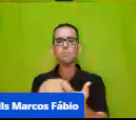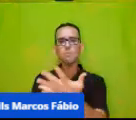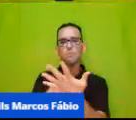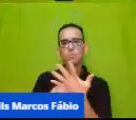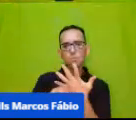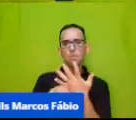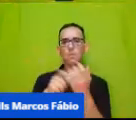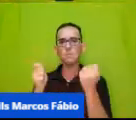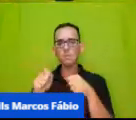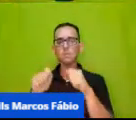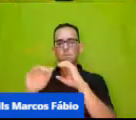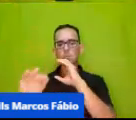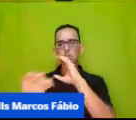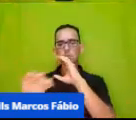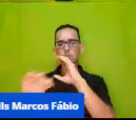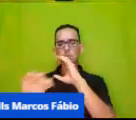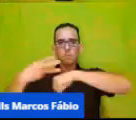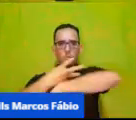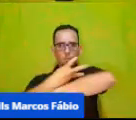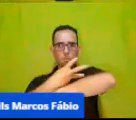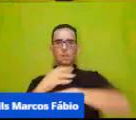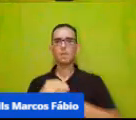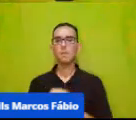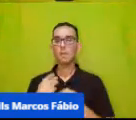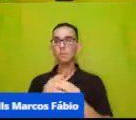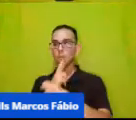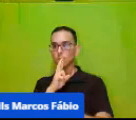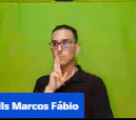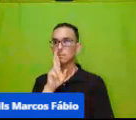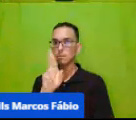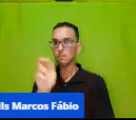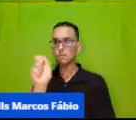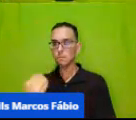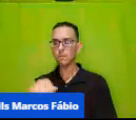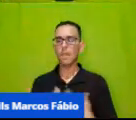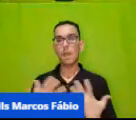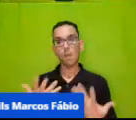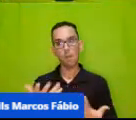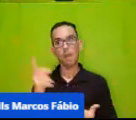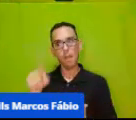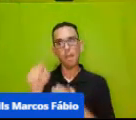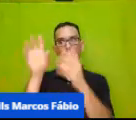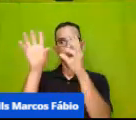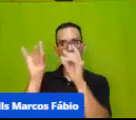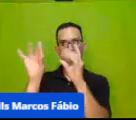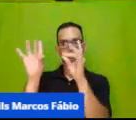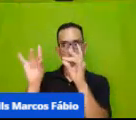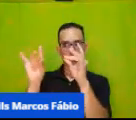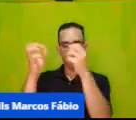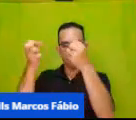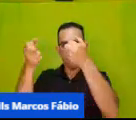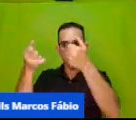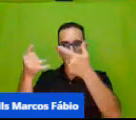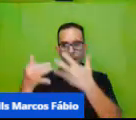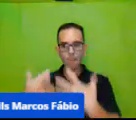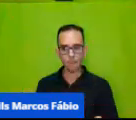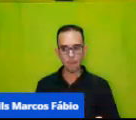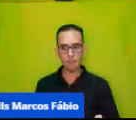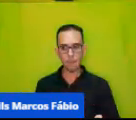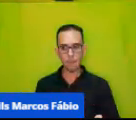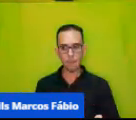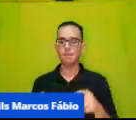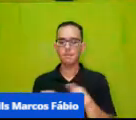mandam uma mensagem para mim, e aí eu dou o retorno, né, olha, assim, né, eu vou tirando as dúvidas, porque eu consigo